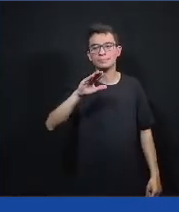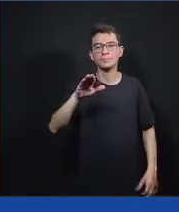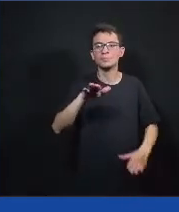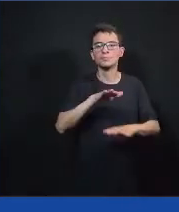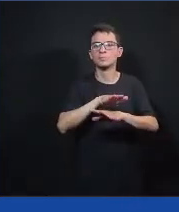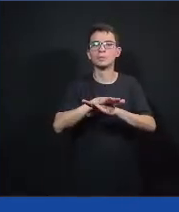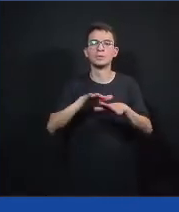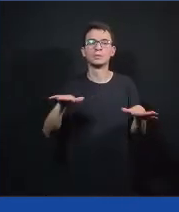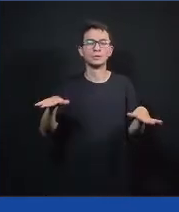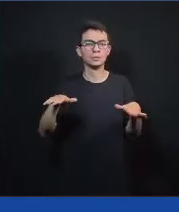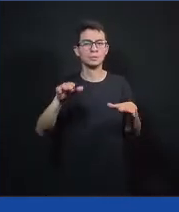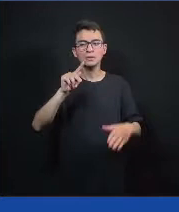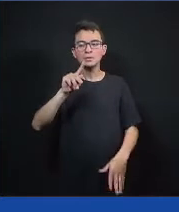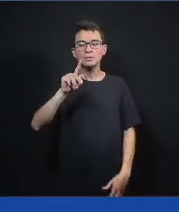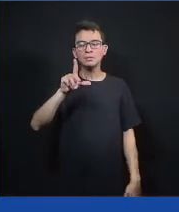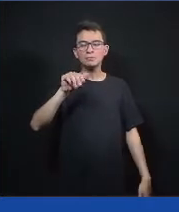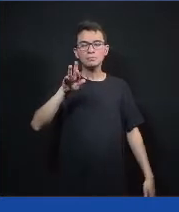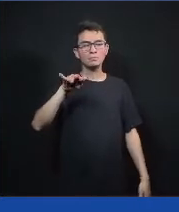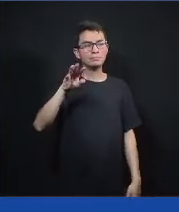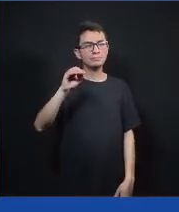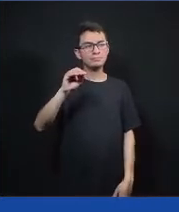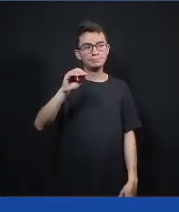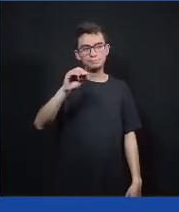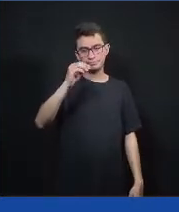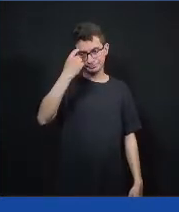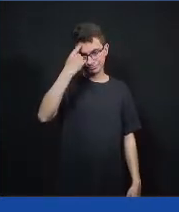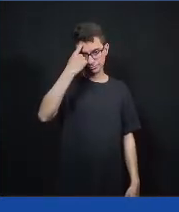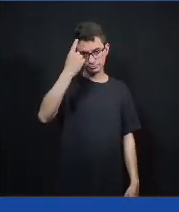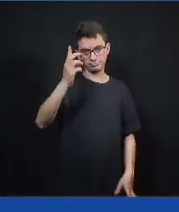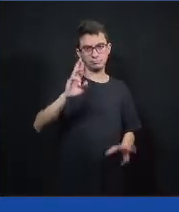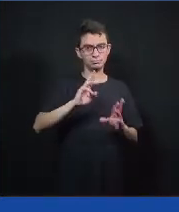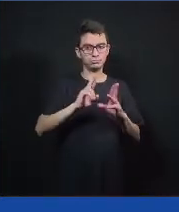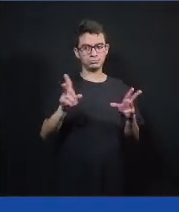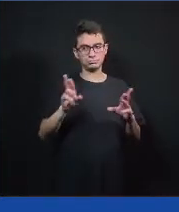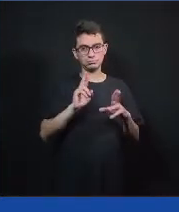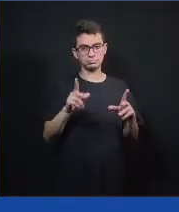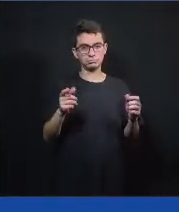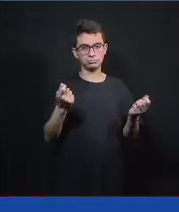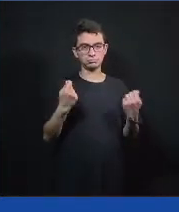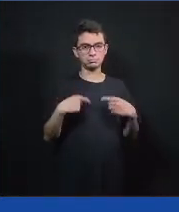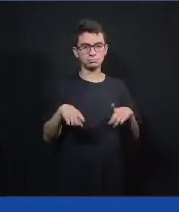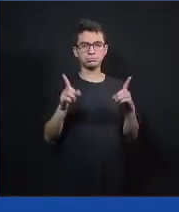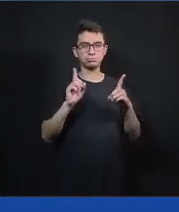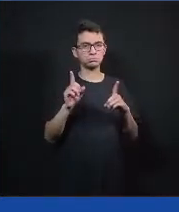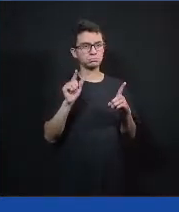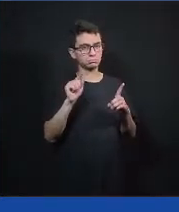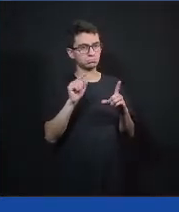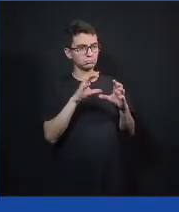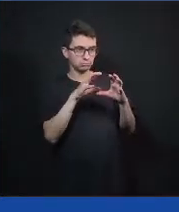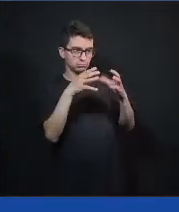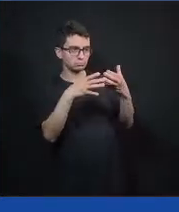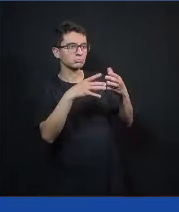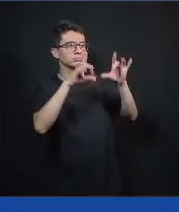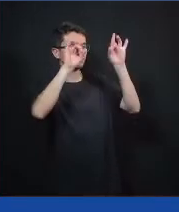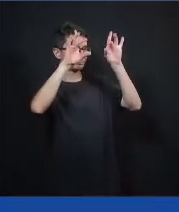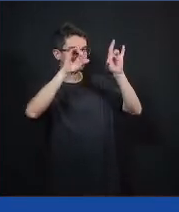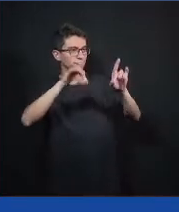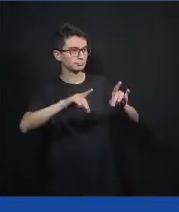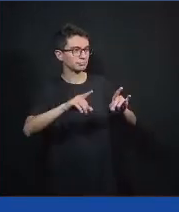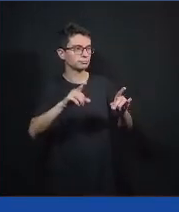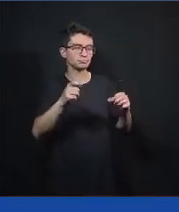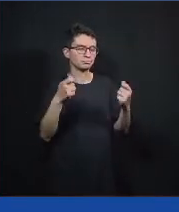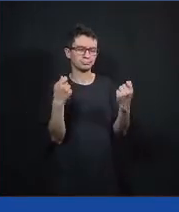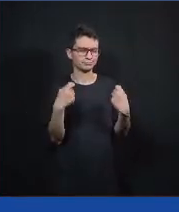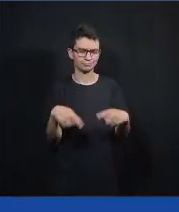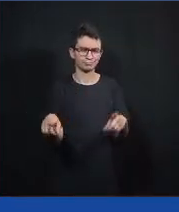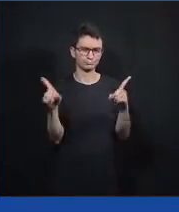plenário, se fez uma tramitação diferente para que não necessitasse da comissão especial. Ora,